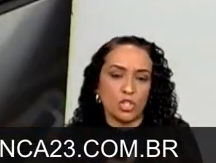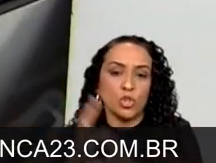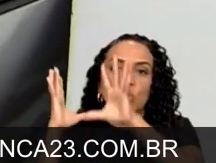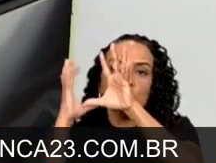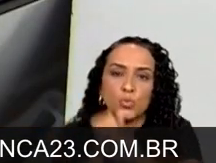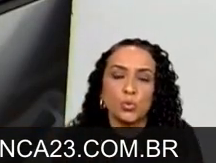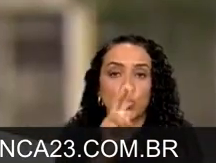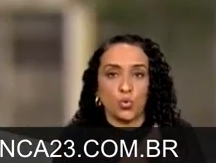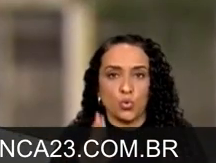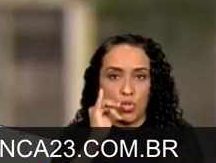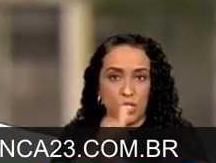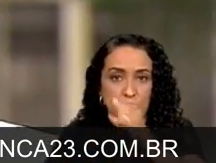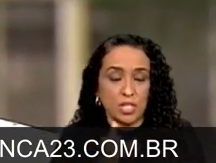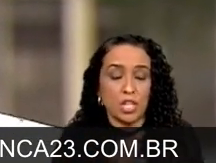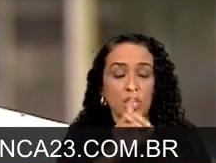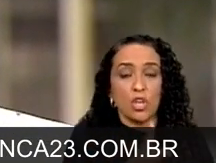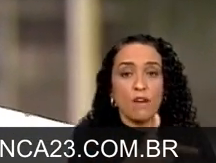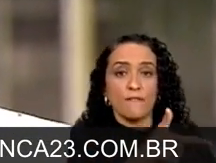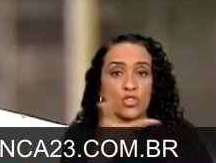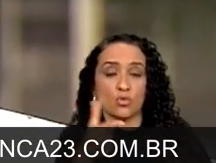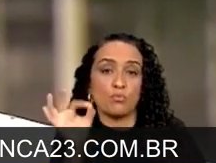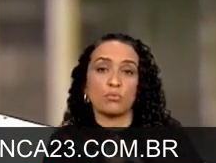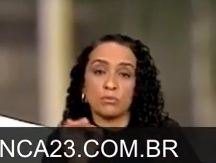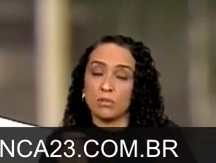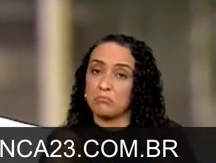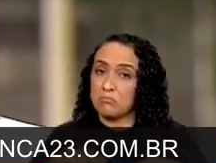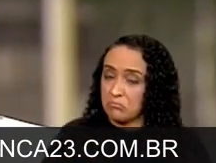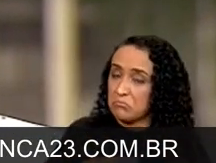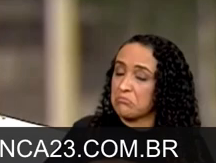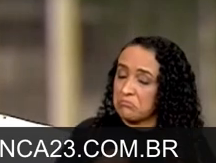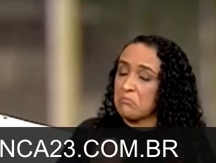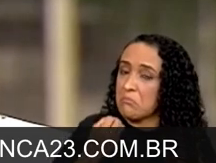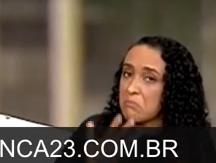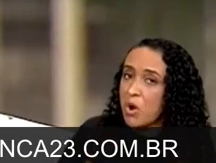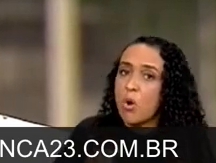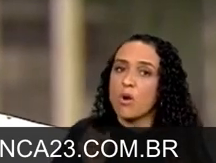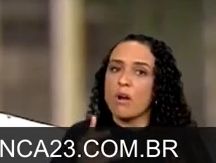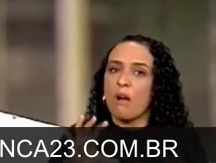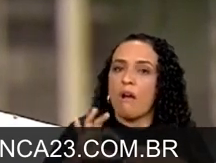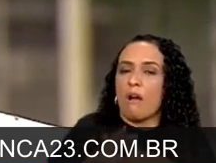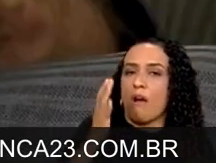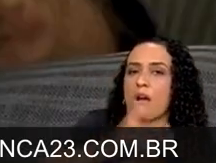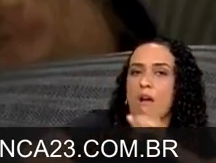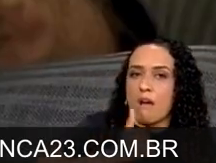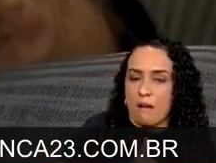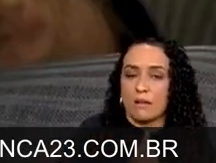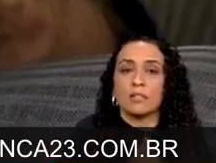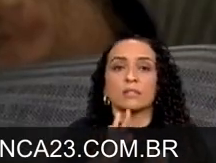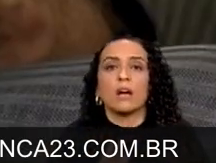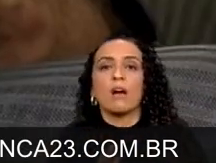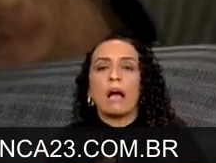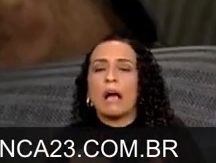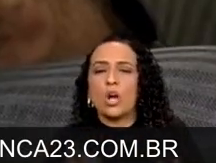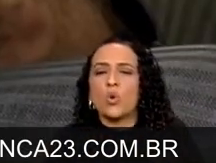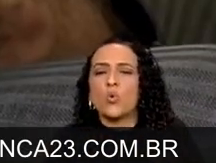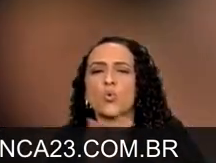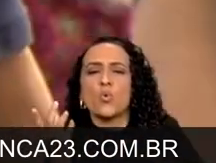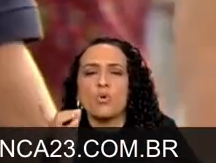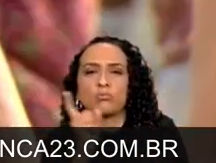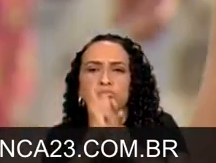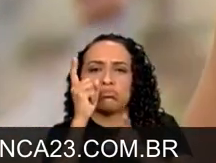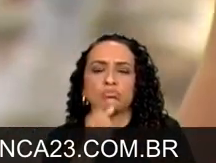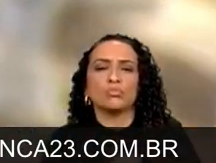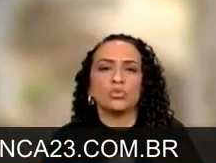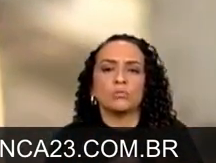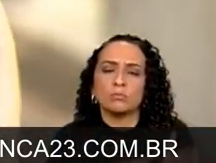que usam a rede, só 22% têm condições satisfatórias de conectividade. Para chegar a esse número, o